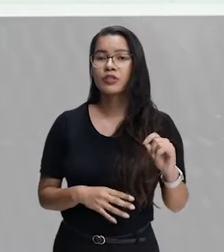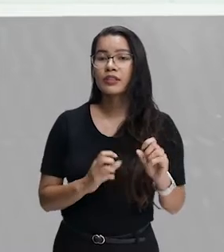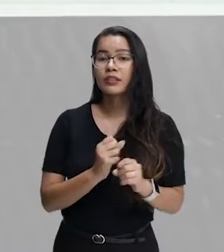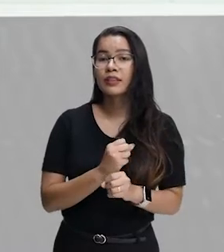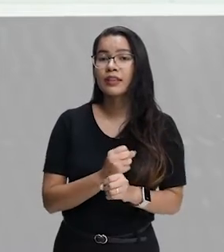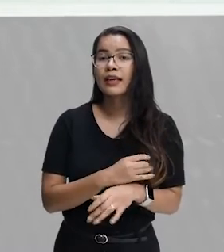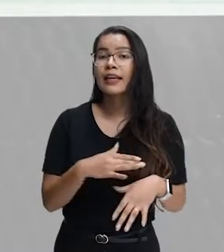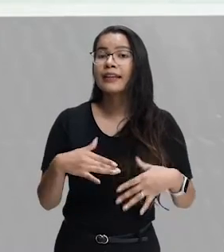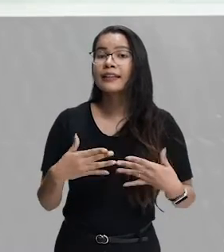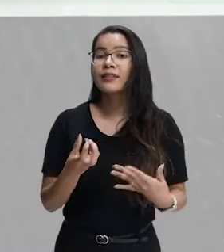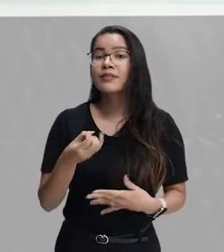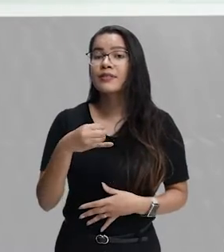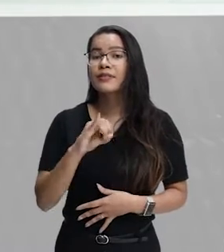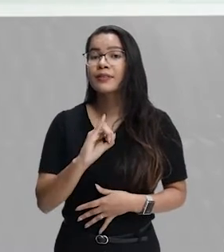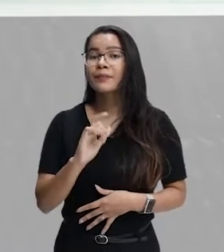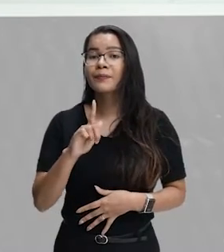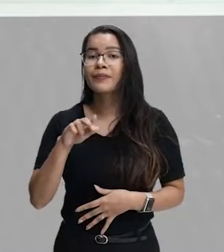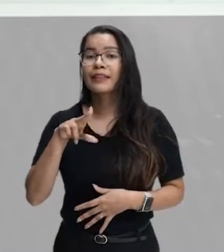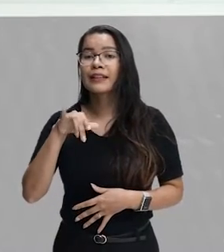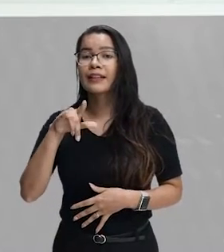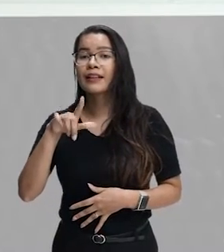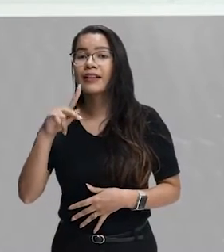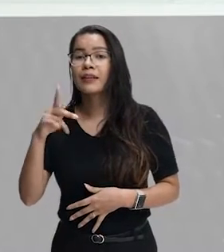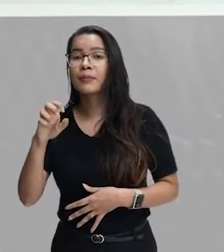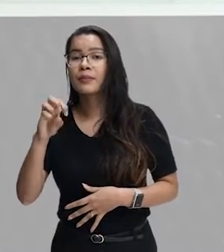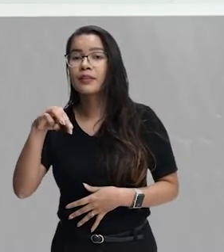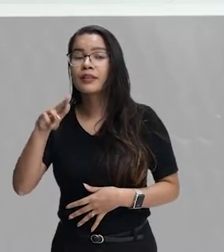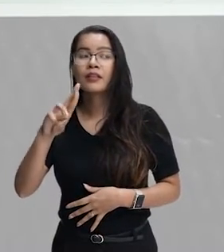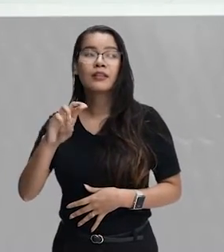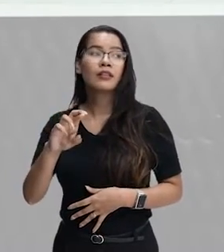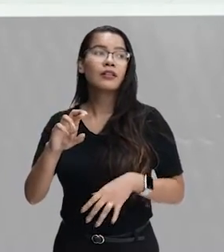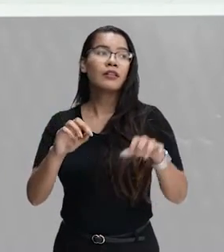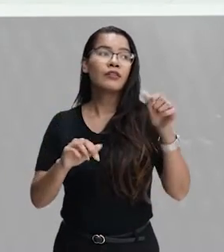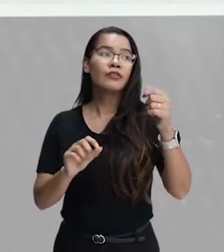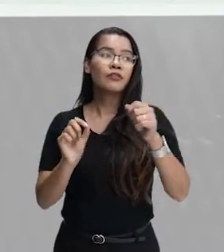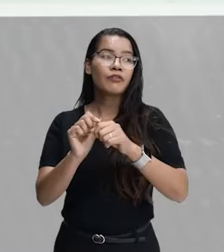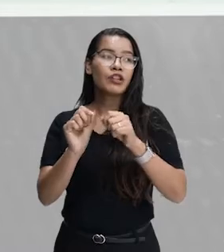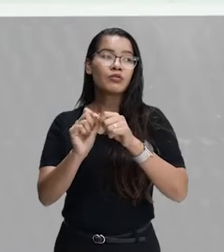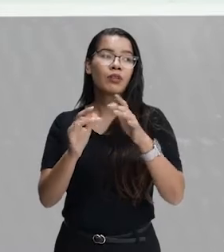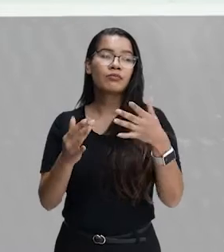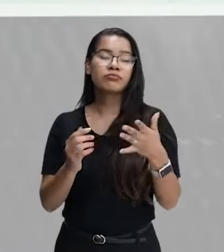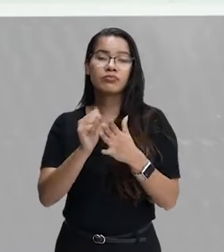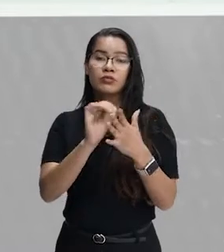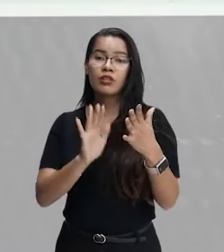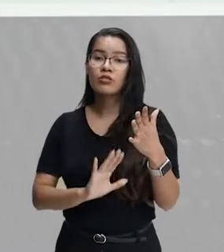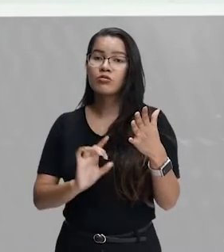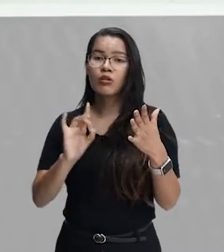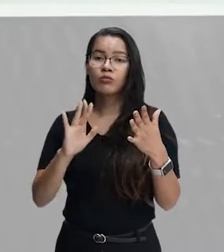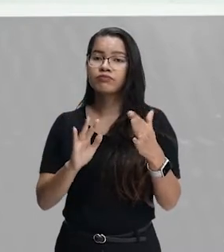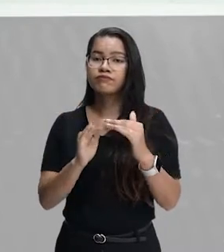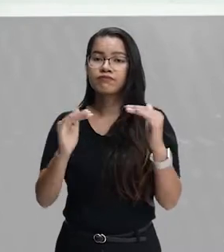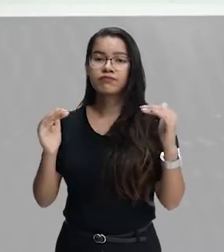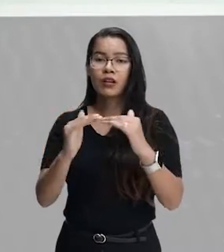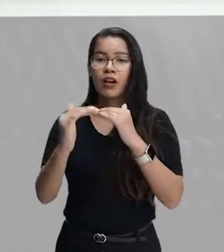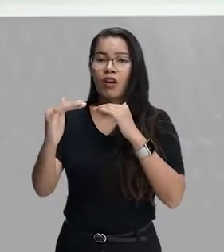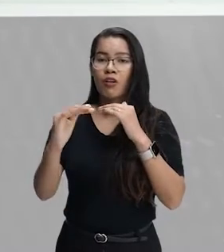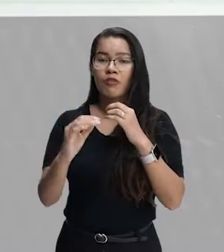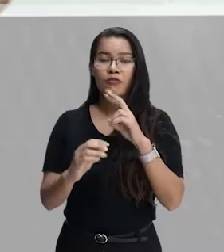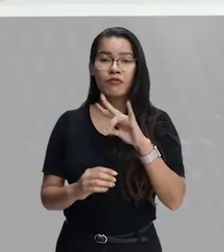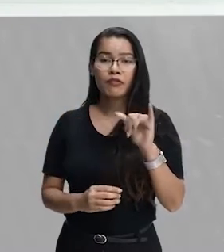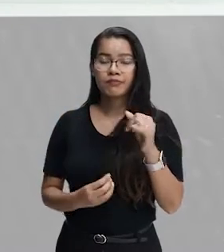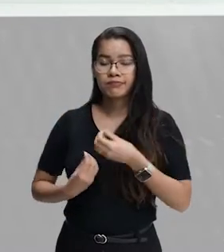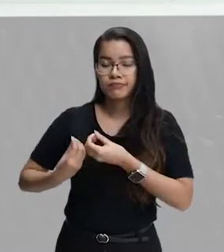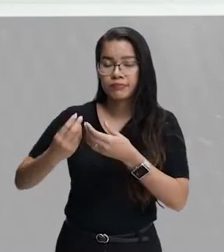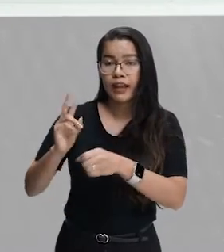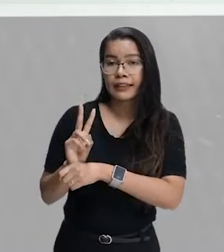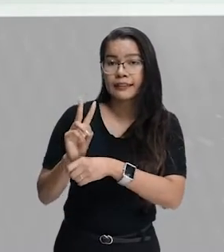se o Guilherme fez uma atividade só com o dado da média, ele vai atender esse grupo aqui, que todo mundo tem 20 anos. Legal,